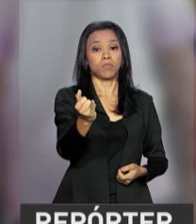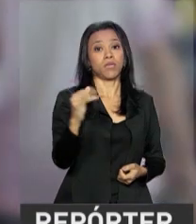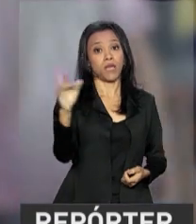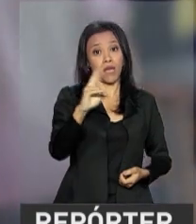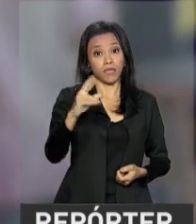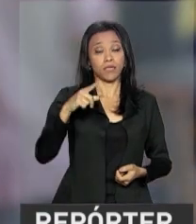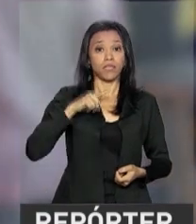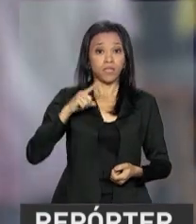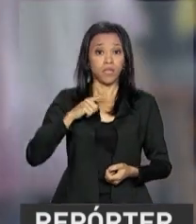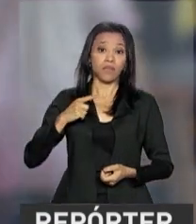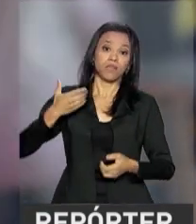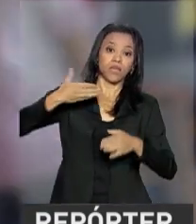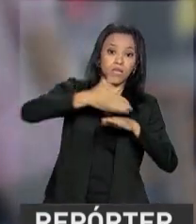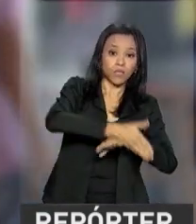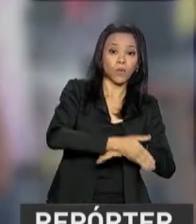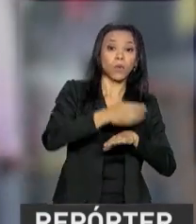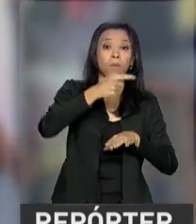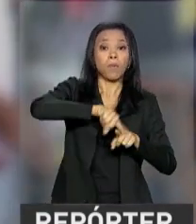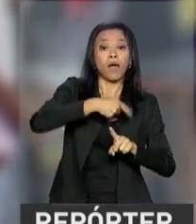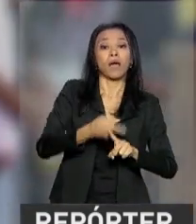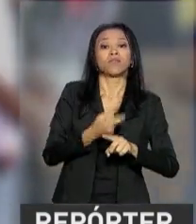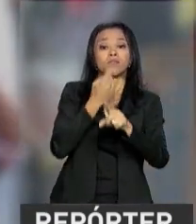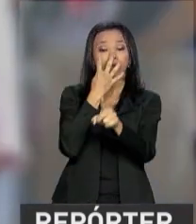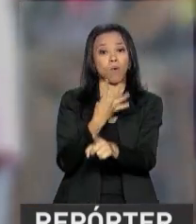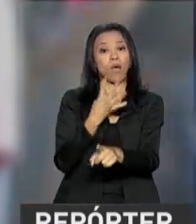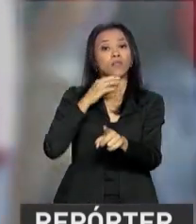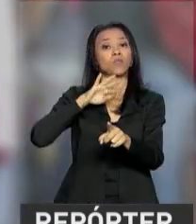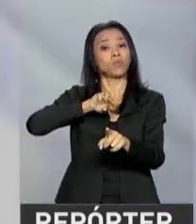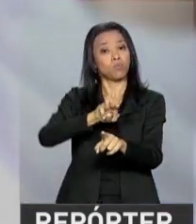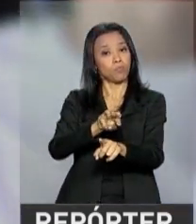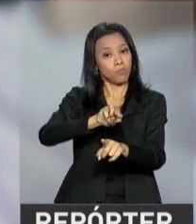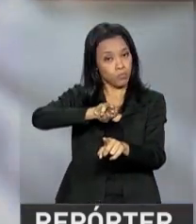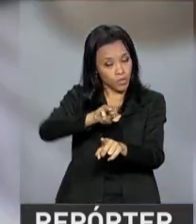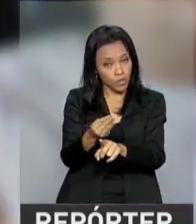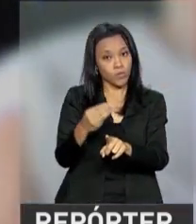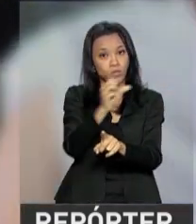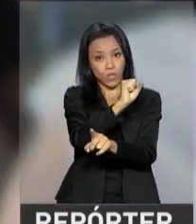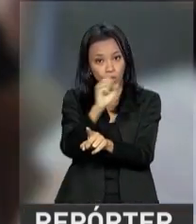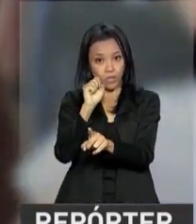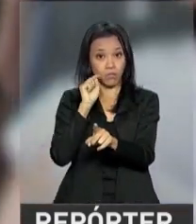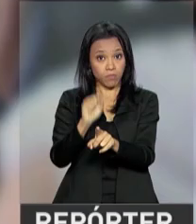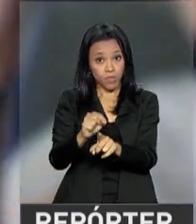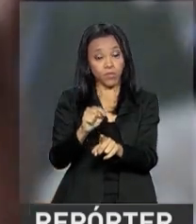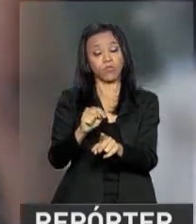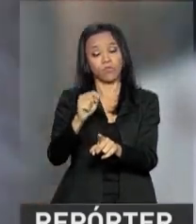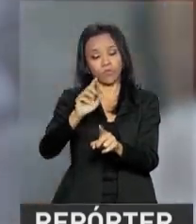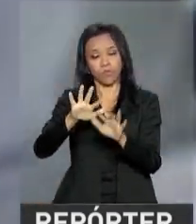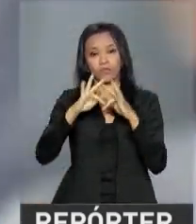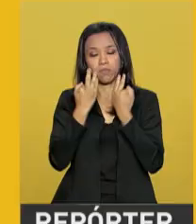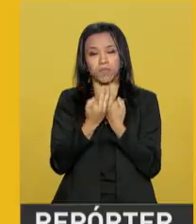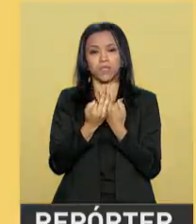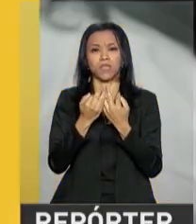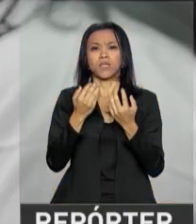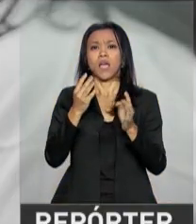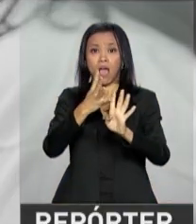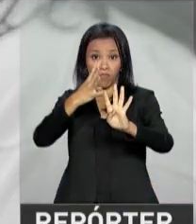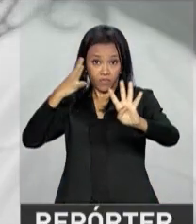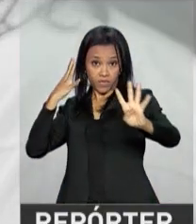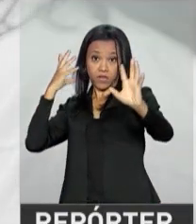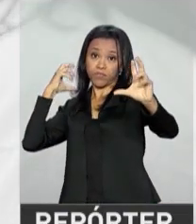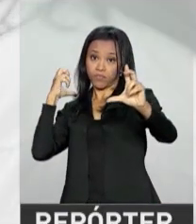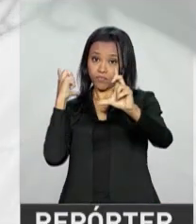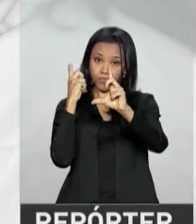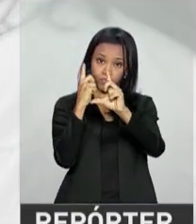entrada de outras 4 milhões e 800 mil famílias gerando a fila de espera do programa já no